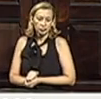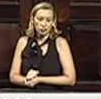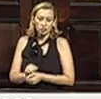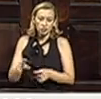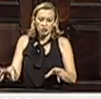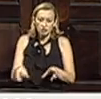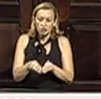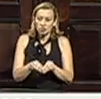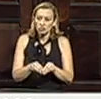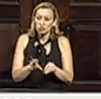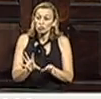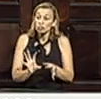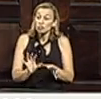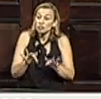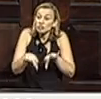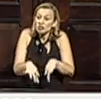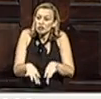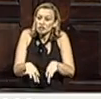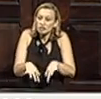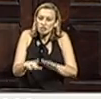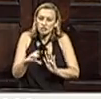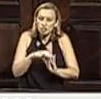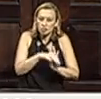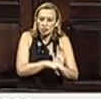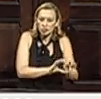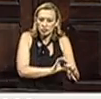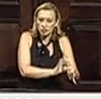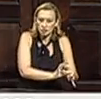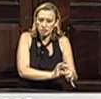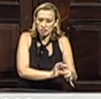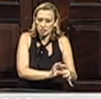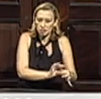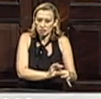da emenda. A emenda...